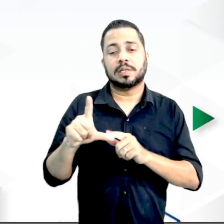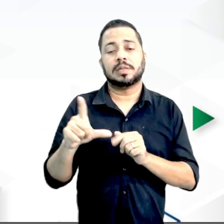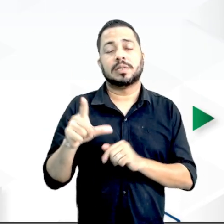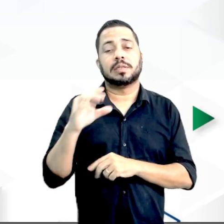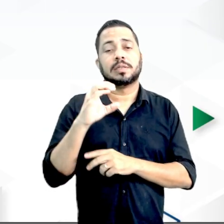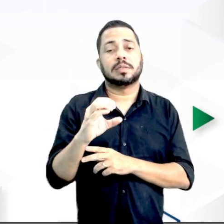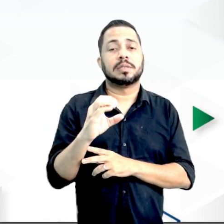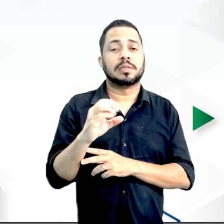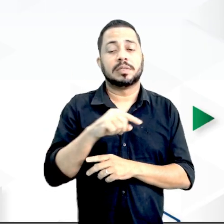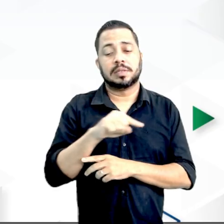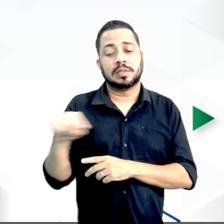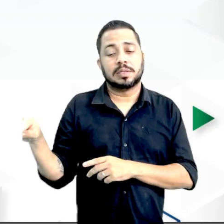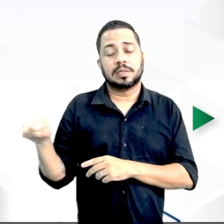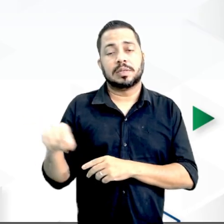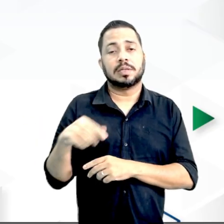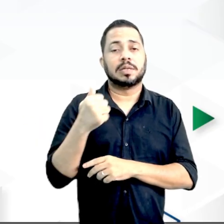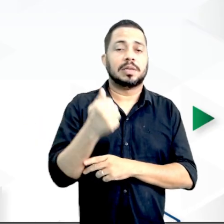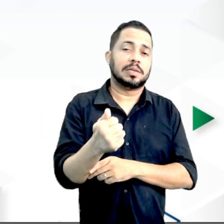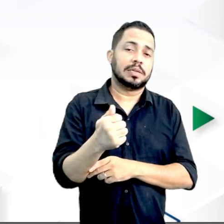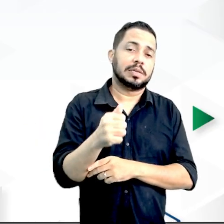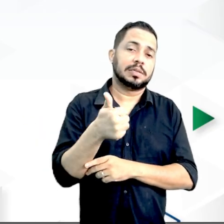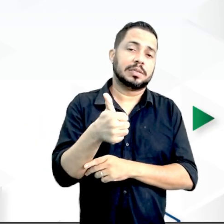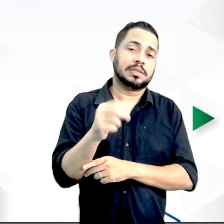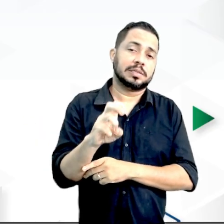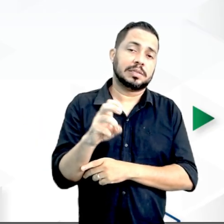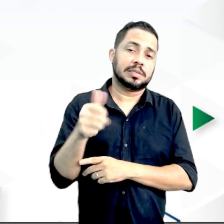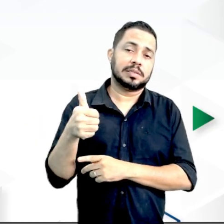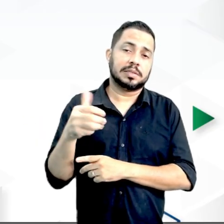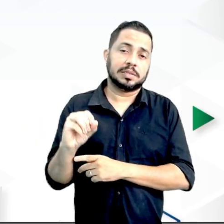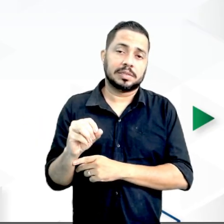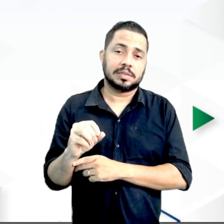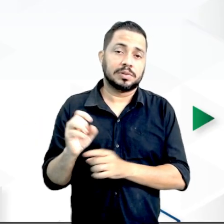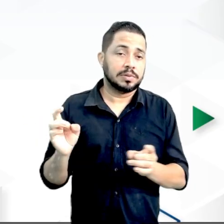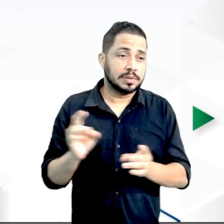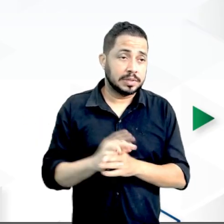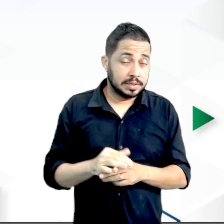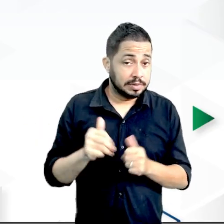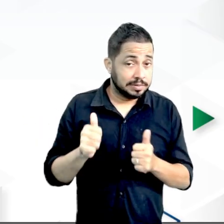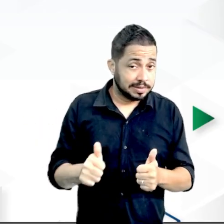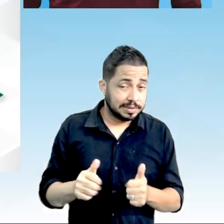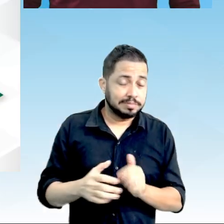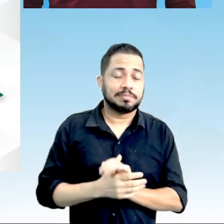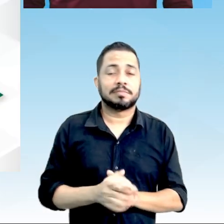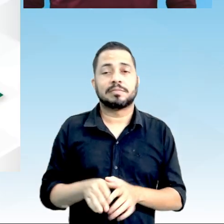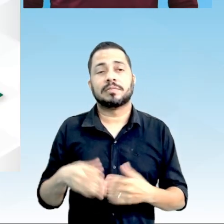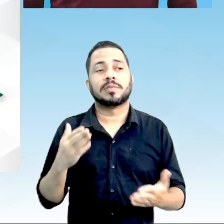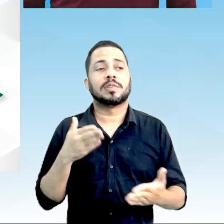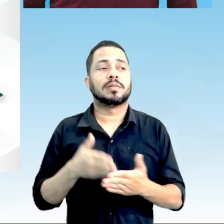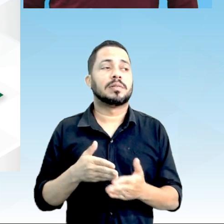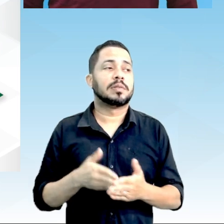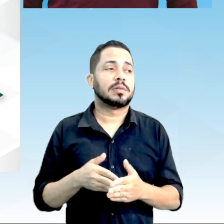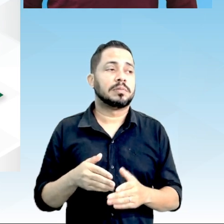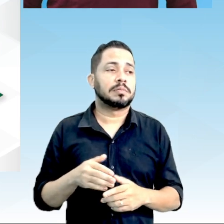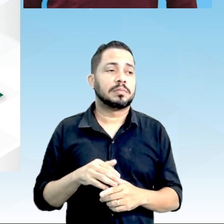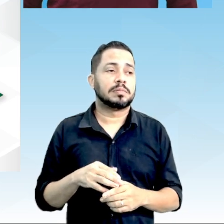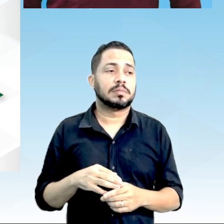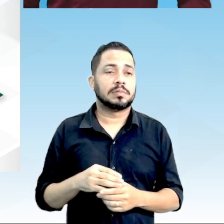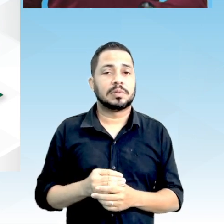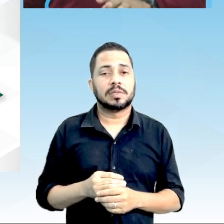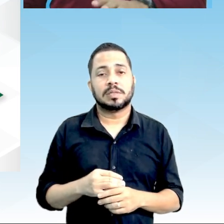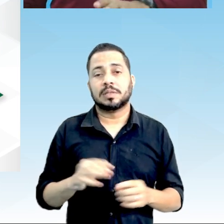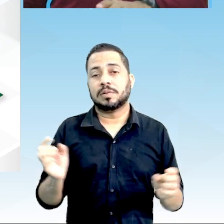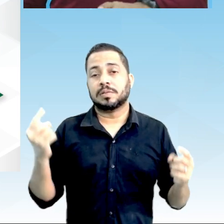mas na linha da letra A, que é 15 e 10. Tranquilo, então, até aí? Vamos lá. Última questão para você entender?